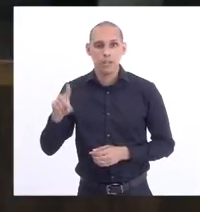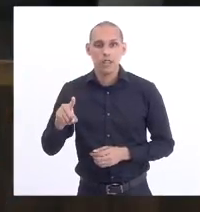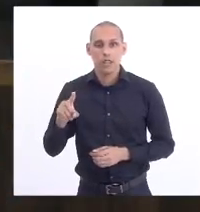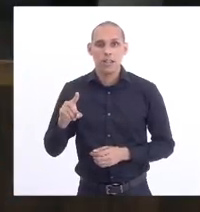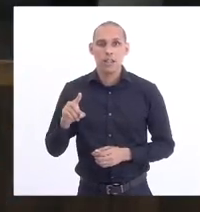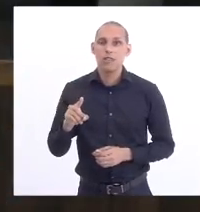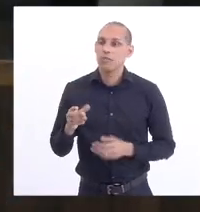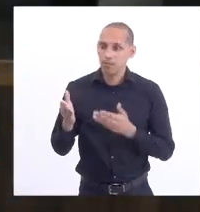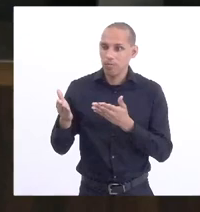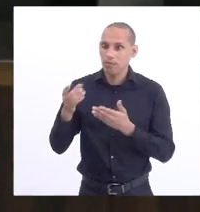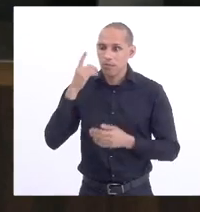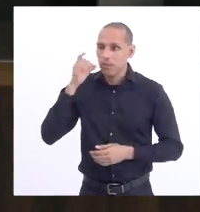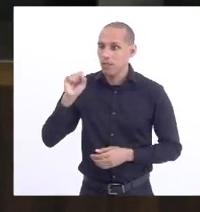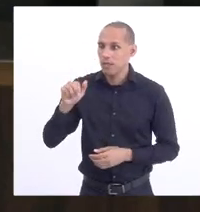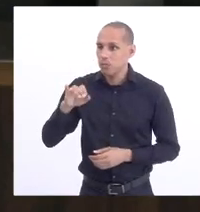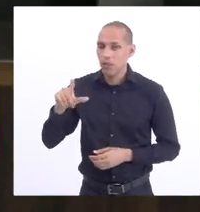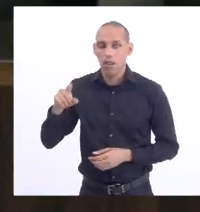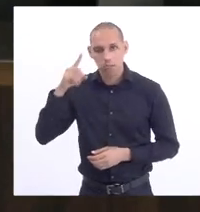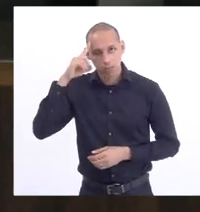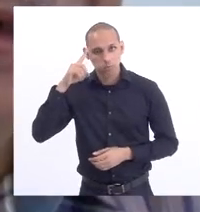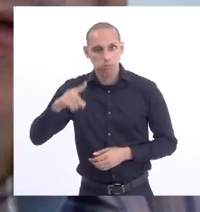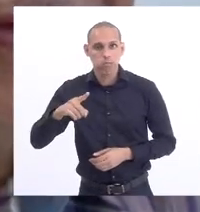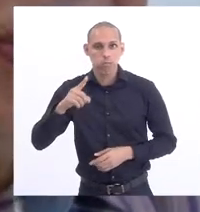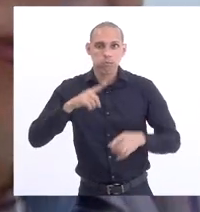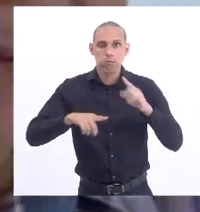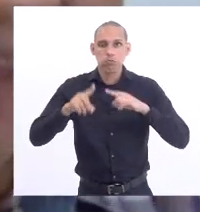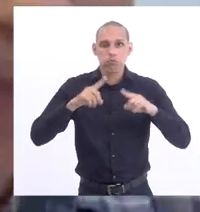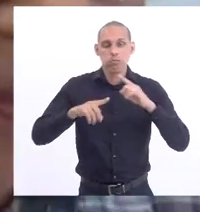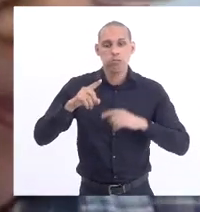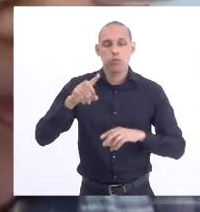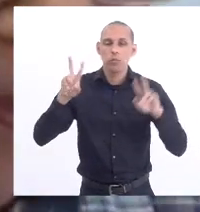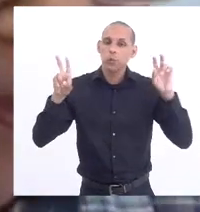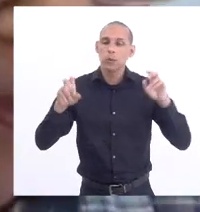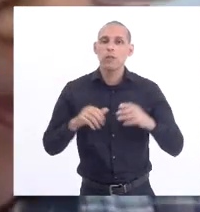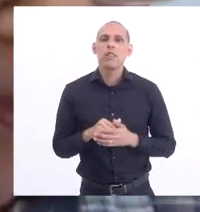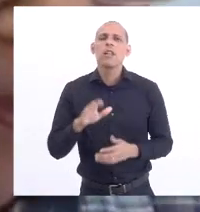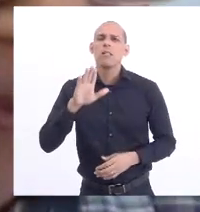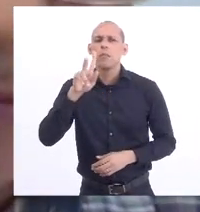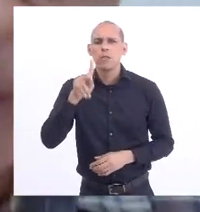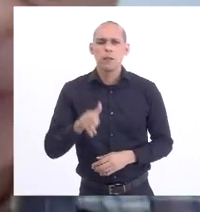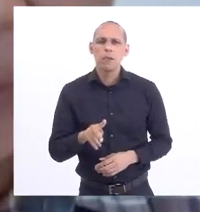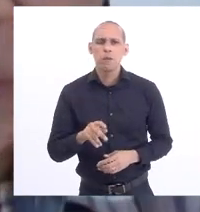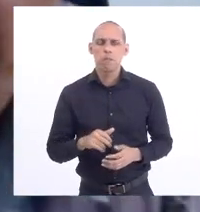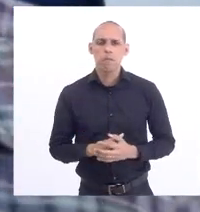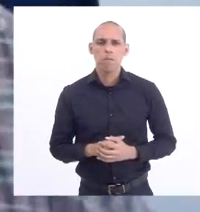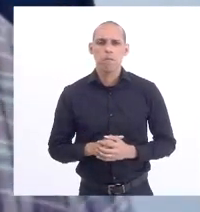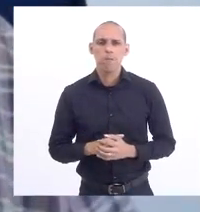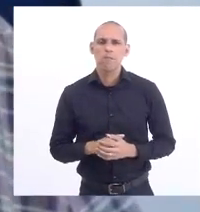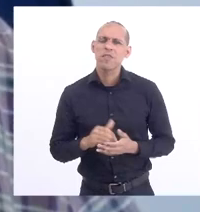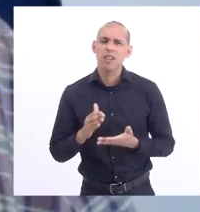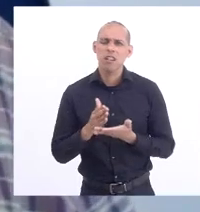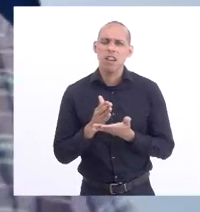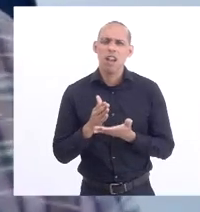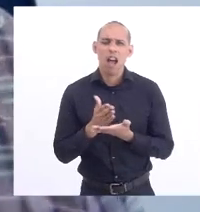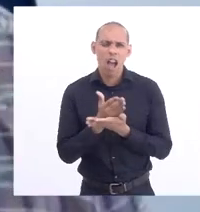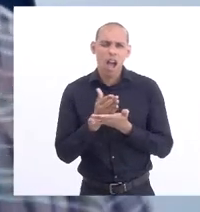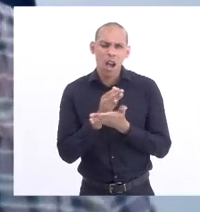Sim, deputado Samuel. Presidente, pelo fato de algum